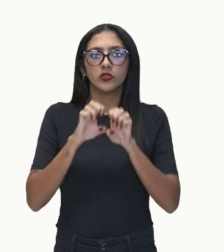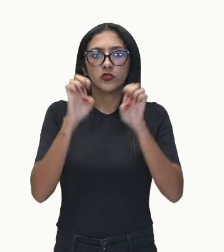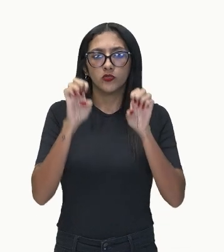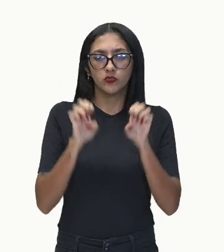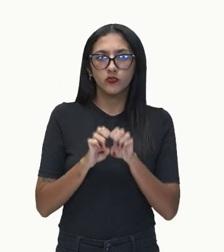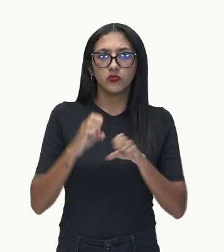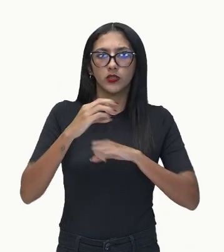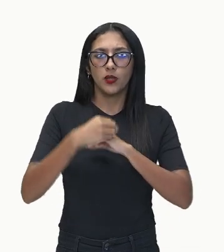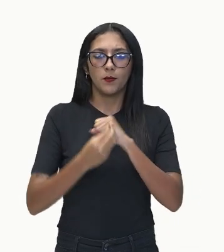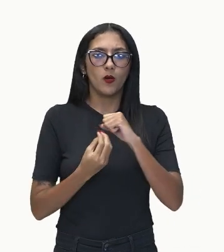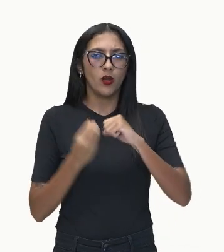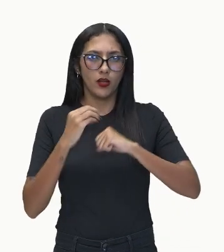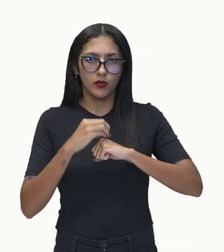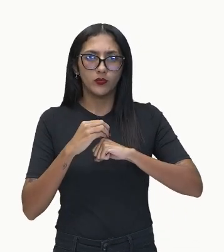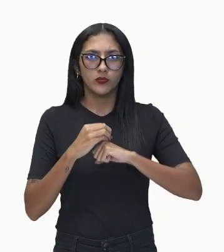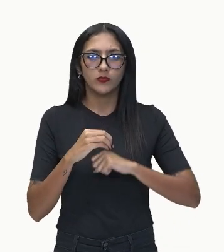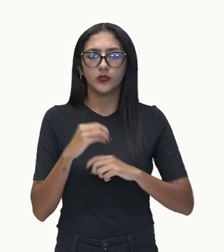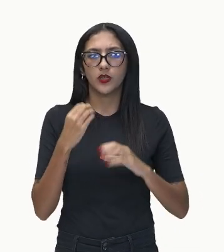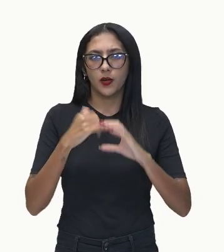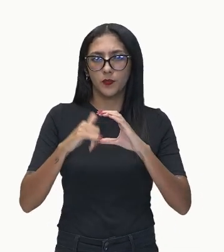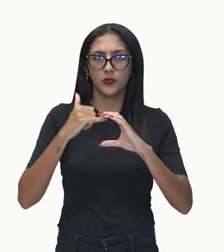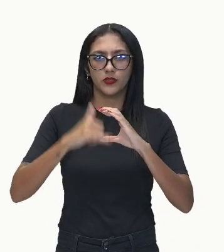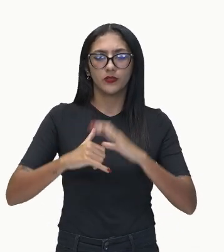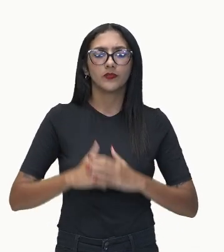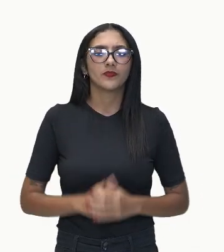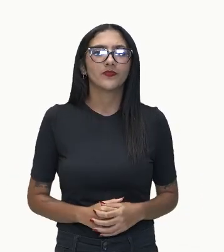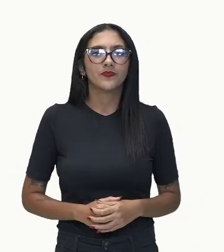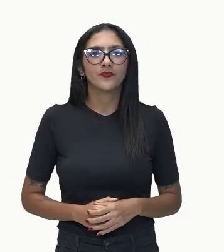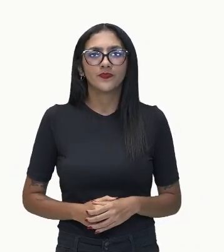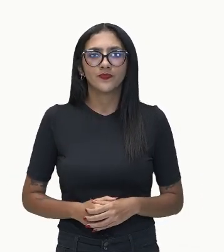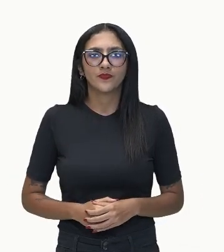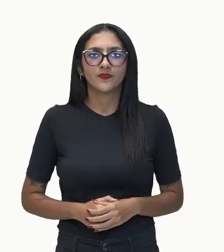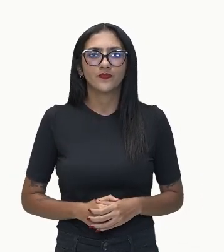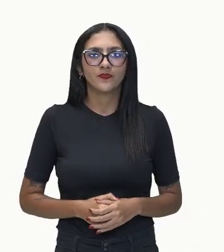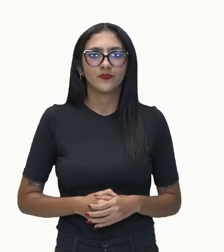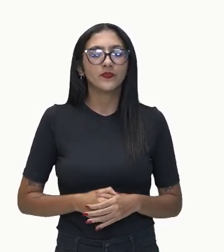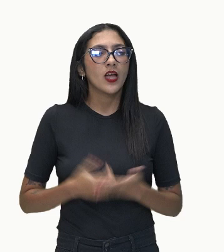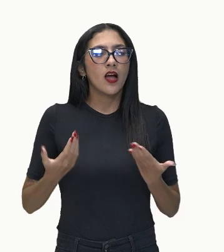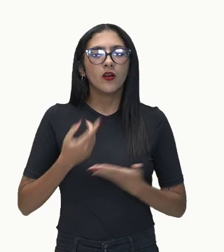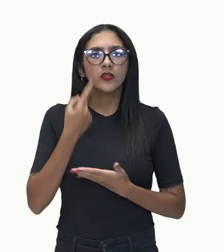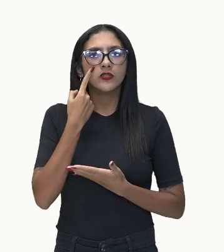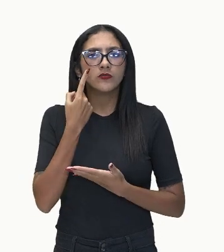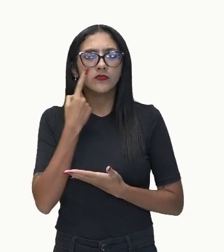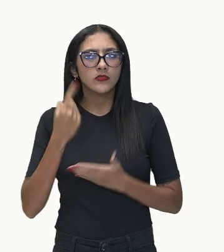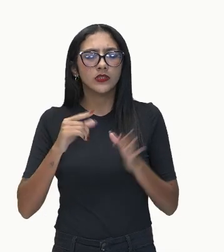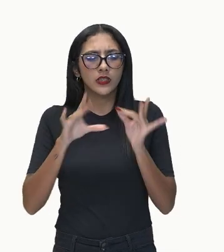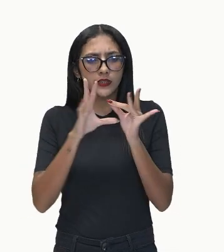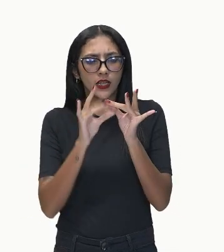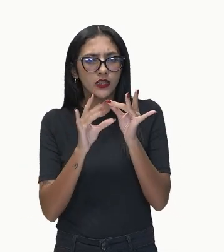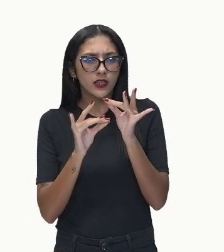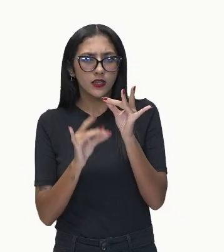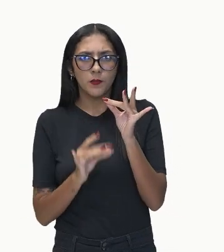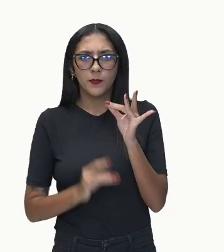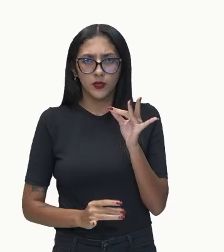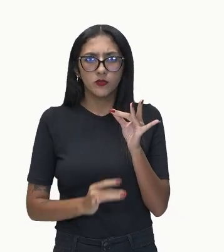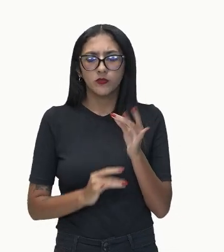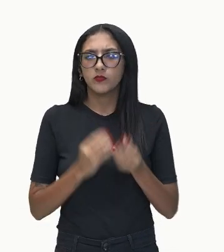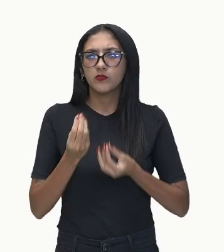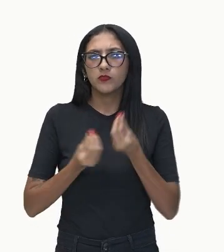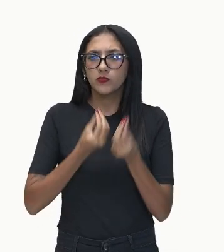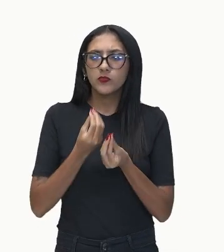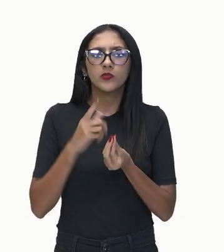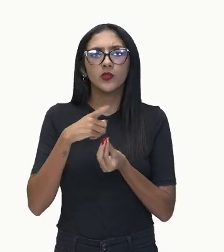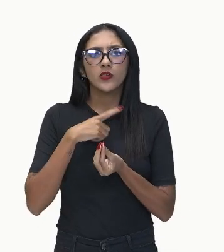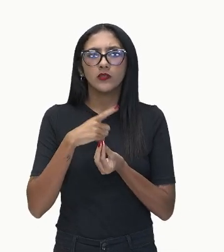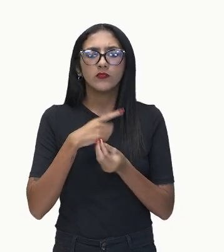de carboidrato. E agora, nós vamos ver a classificação dos carboidratos. Como é